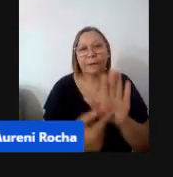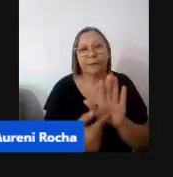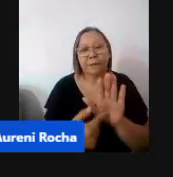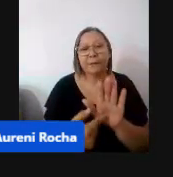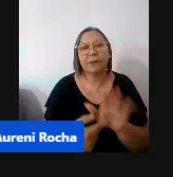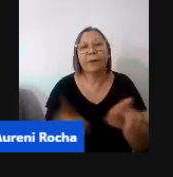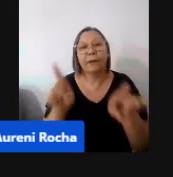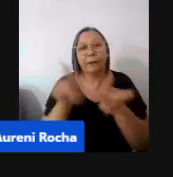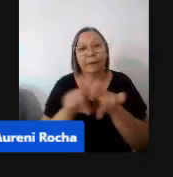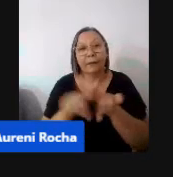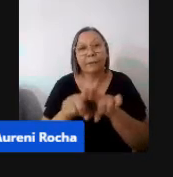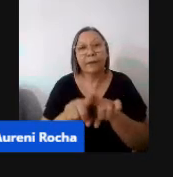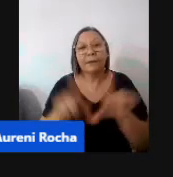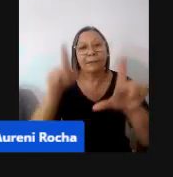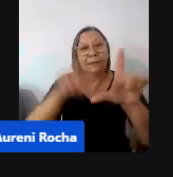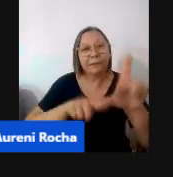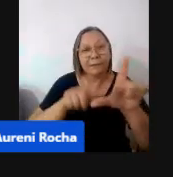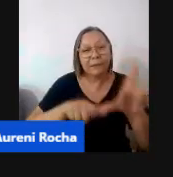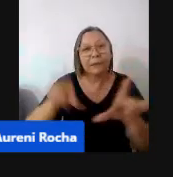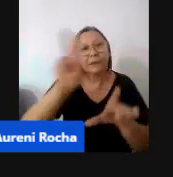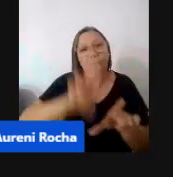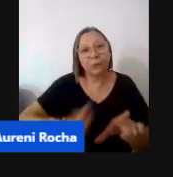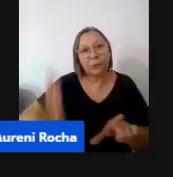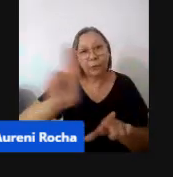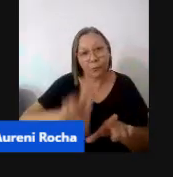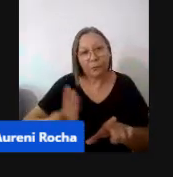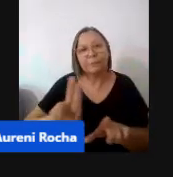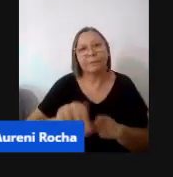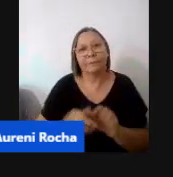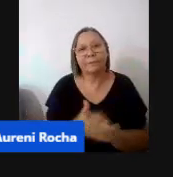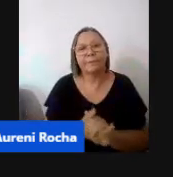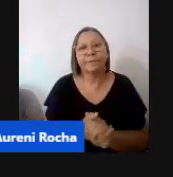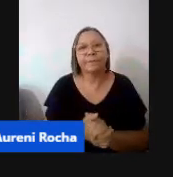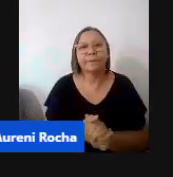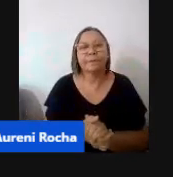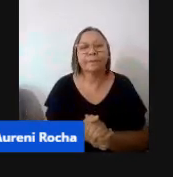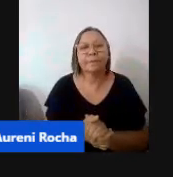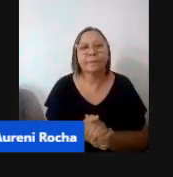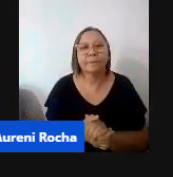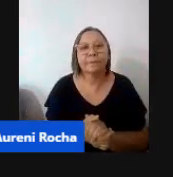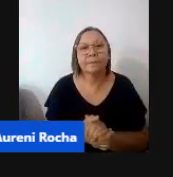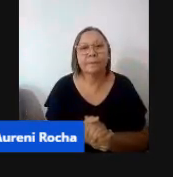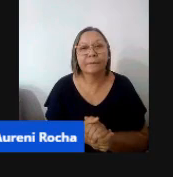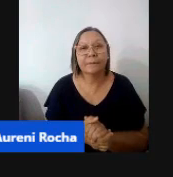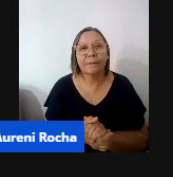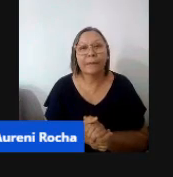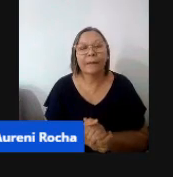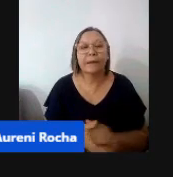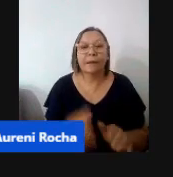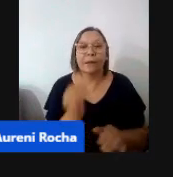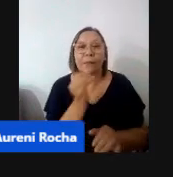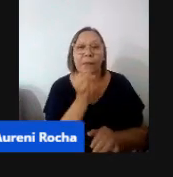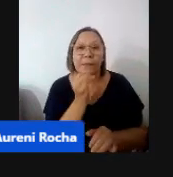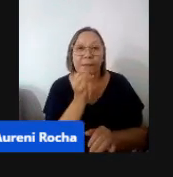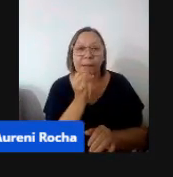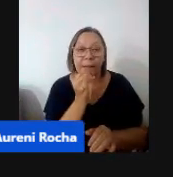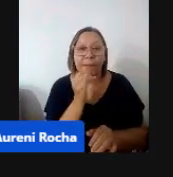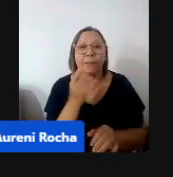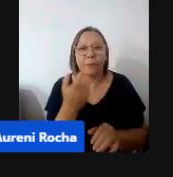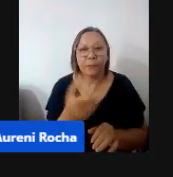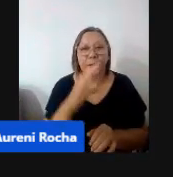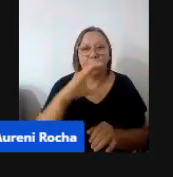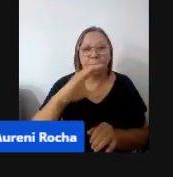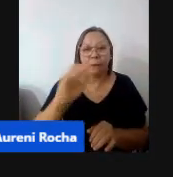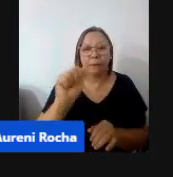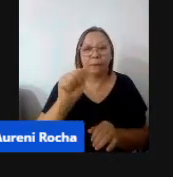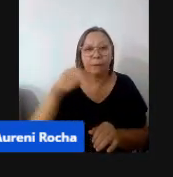foram utilizadas. Bom, então a gente tem aqui um exemplo, um recorte, né, do Canva,